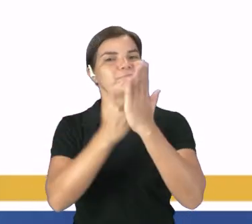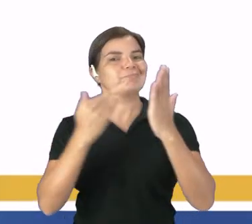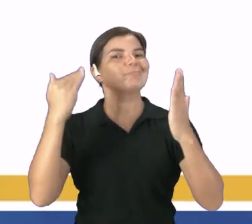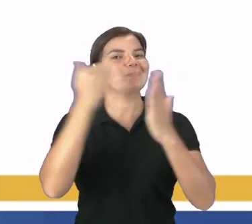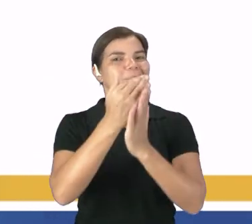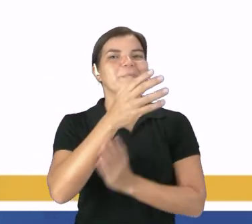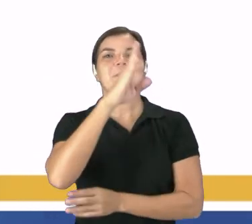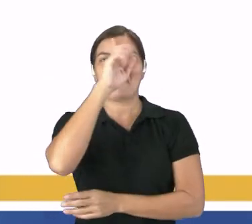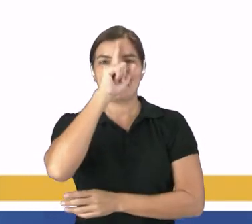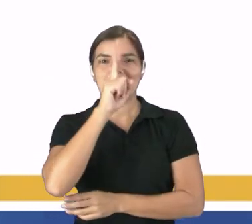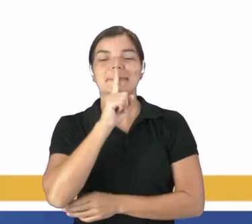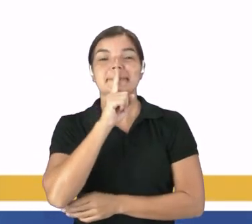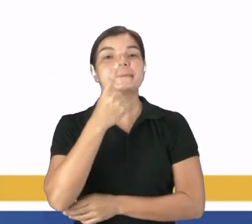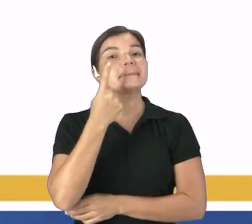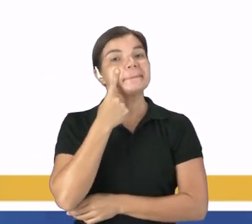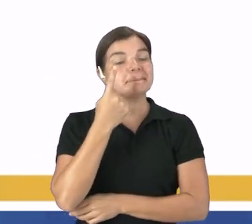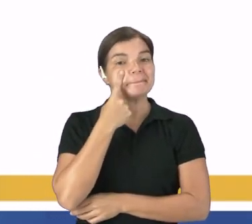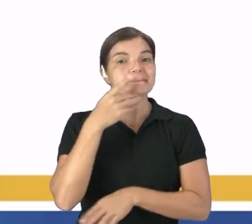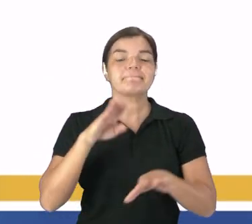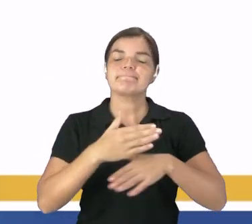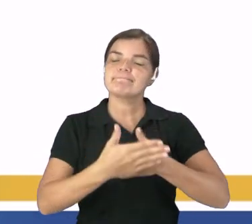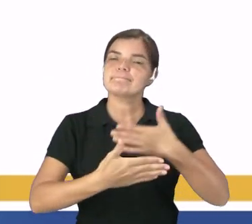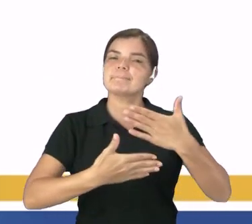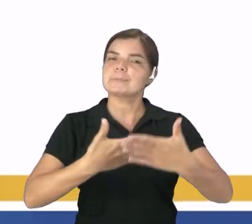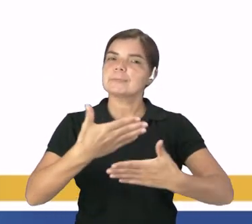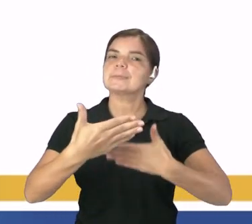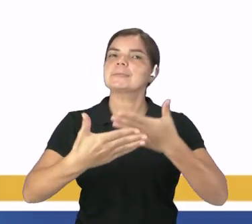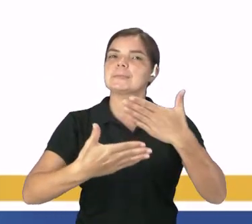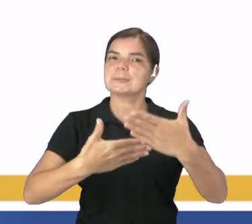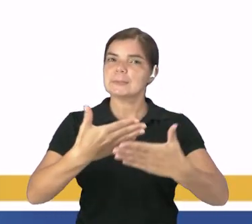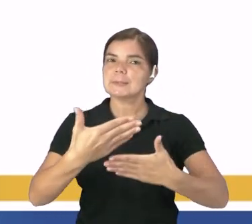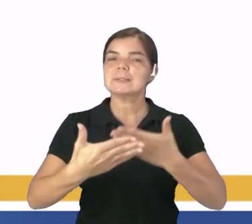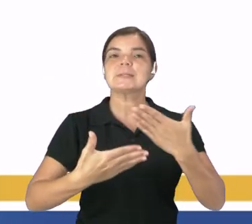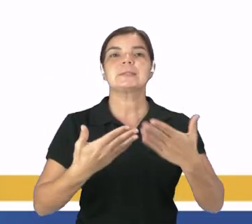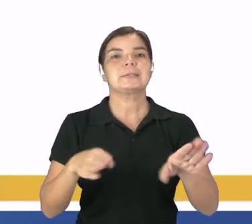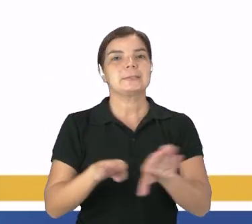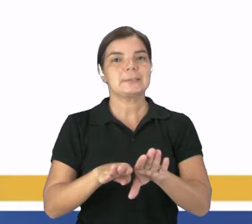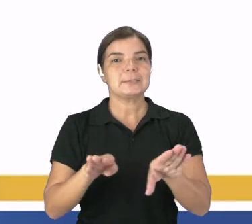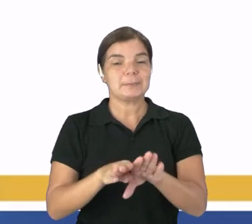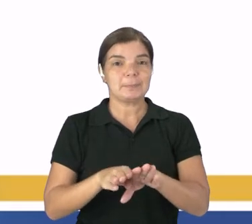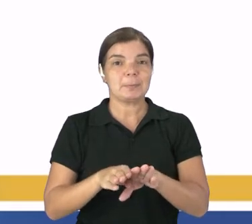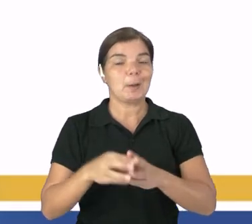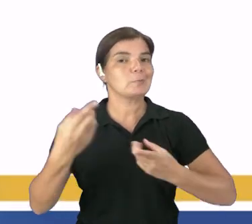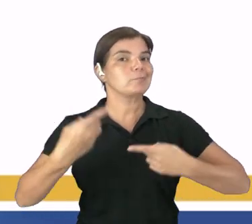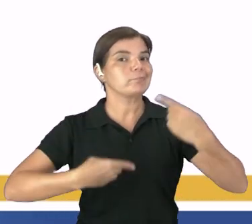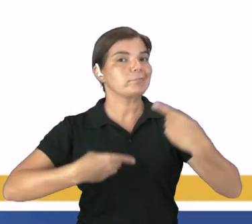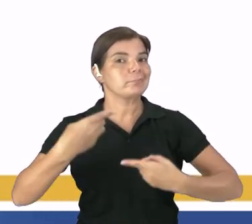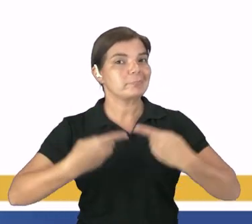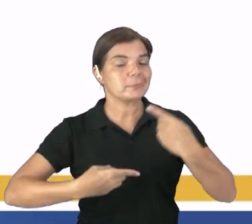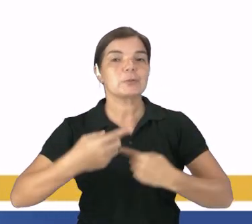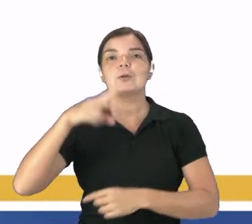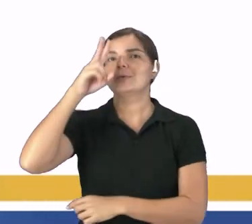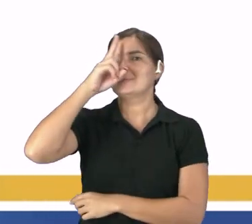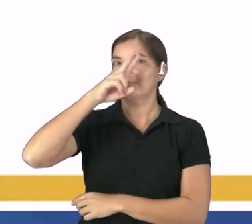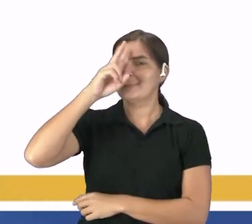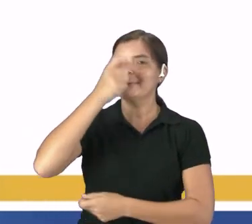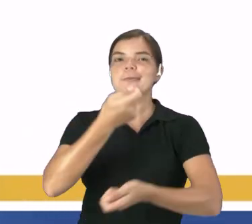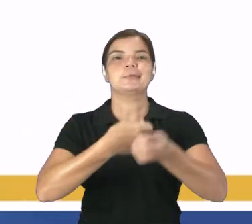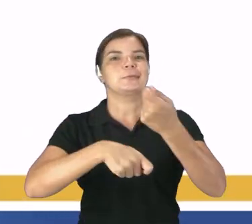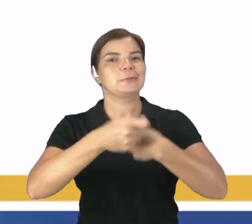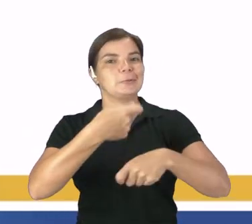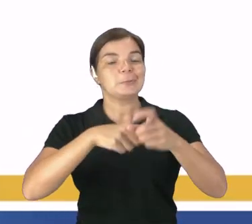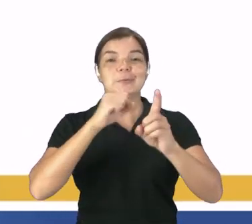topo, no amarelo, né, na pirâmide. E aí a gente vê esse processo de politicamente,